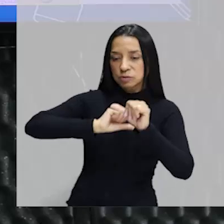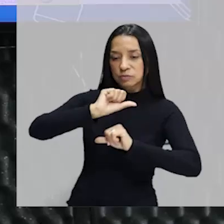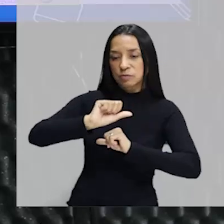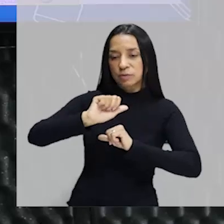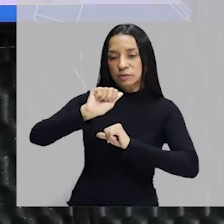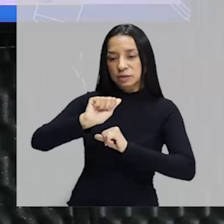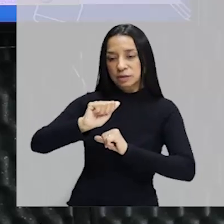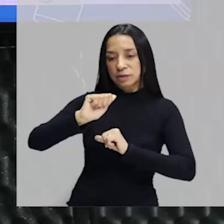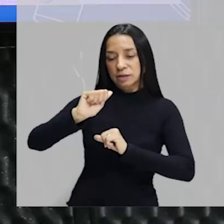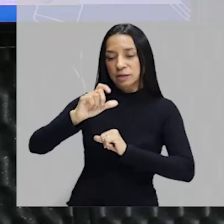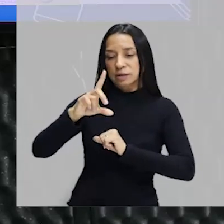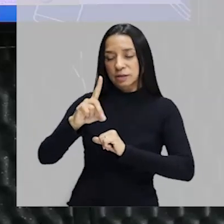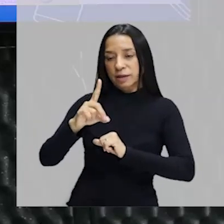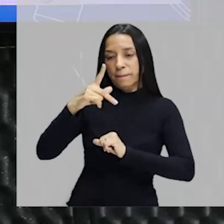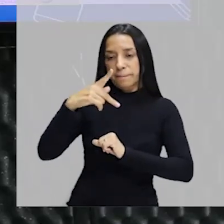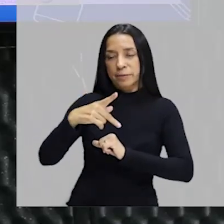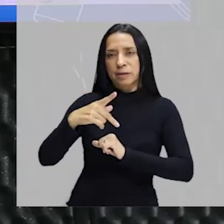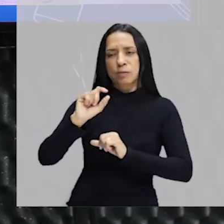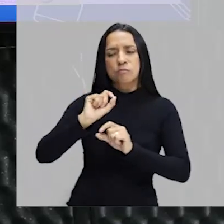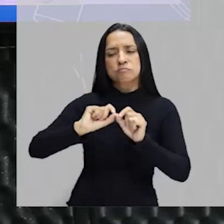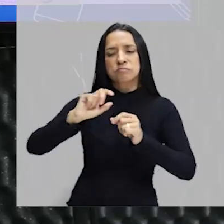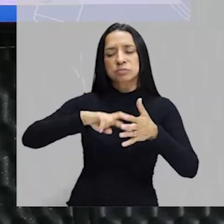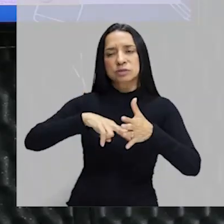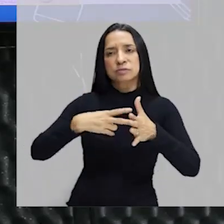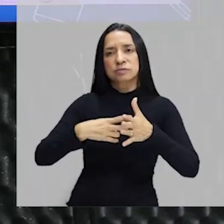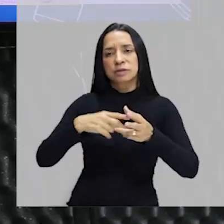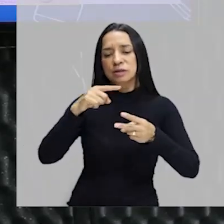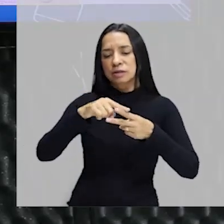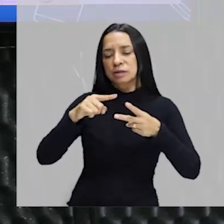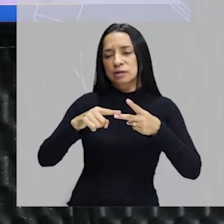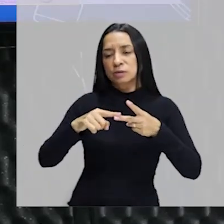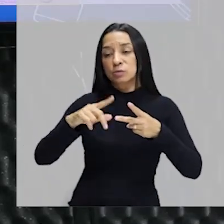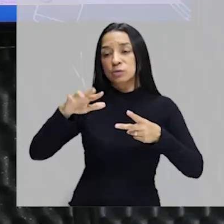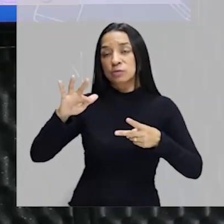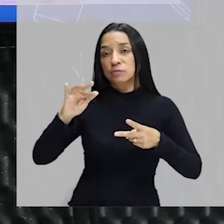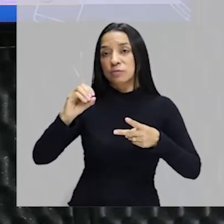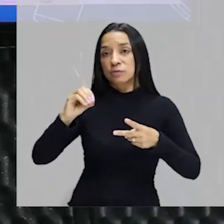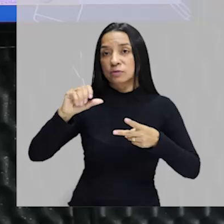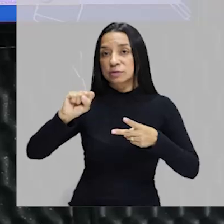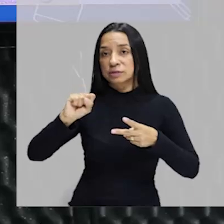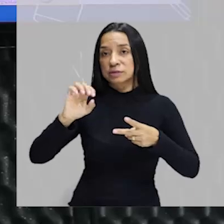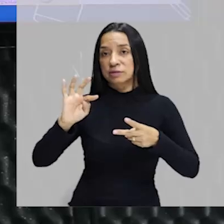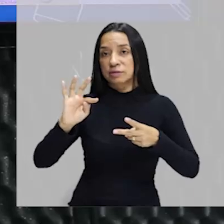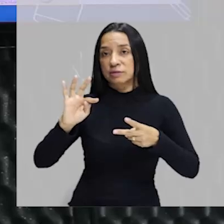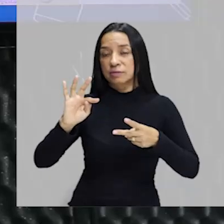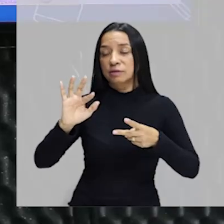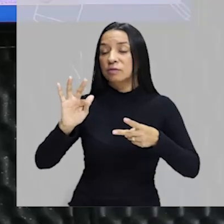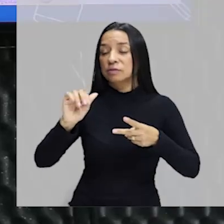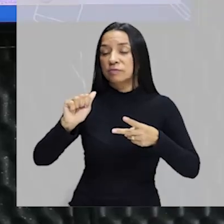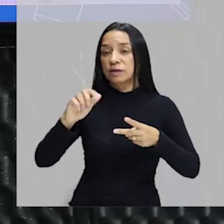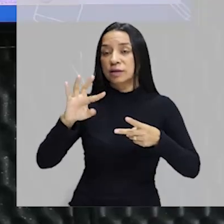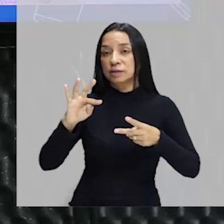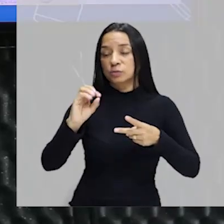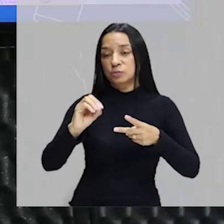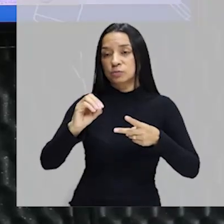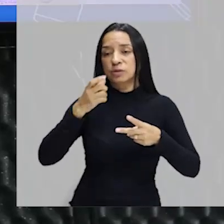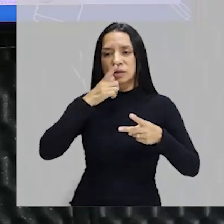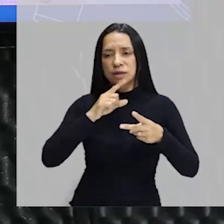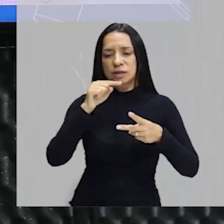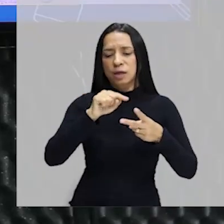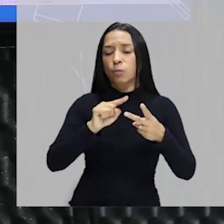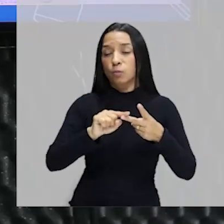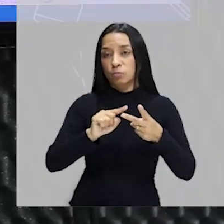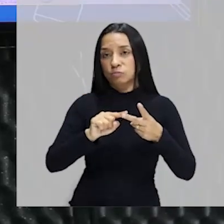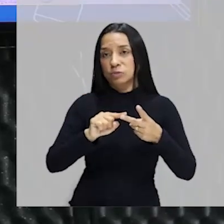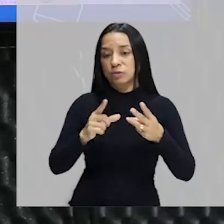ADP? ADP é uma molécula que tem 2 fosfatos. Quando ela ganha um fosfato a mais, ela fica com